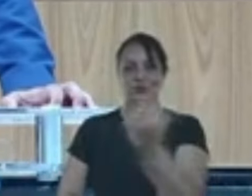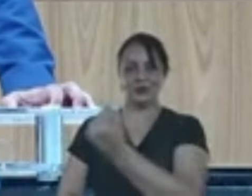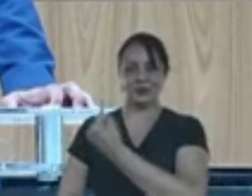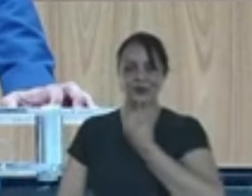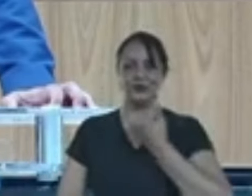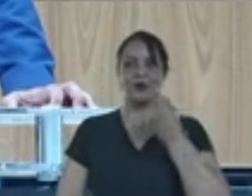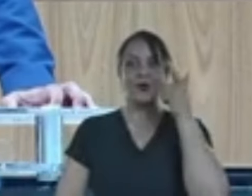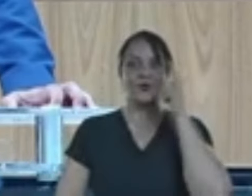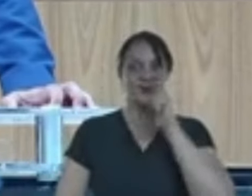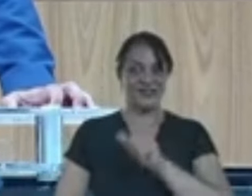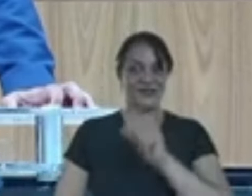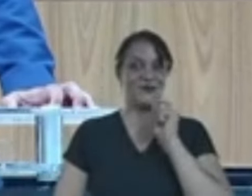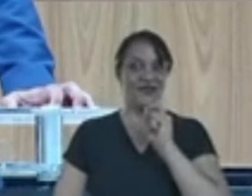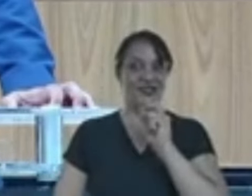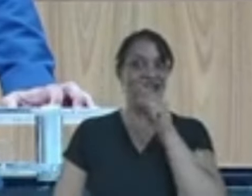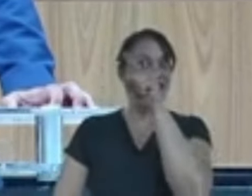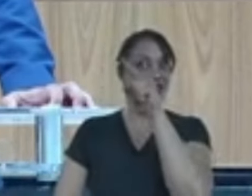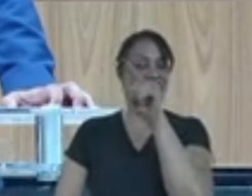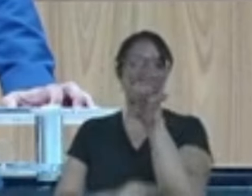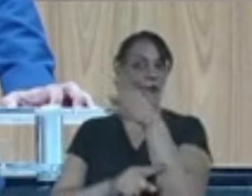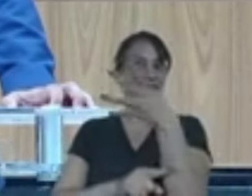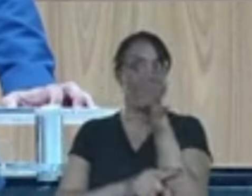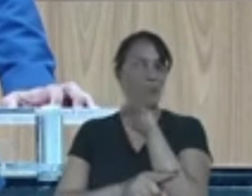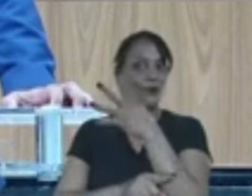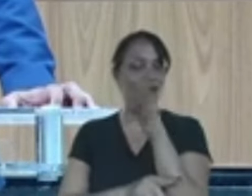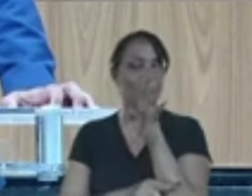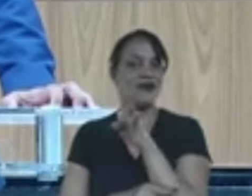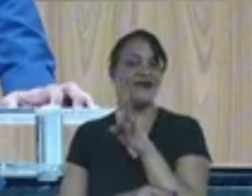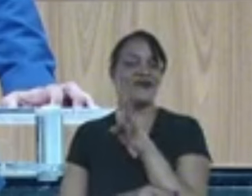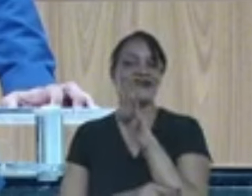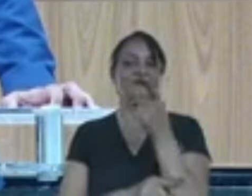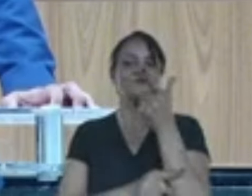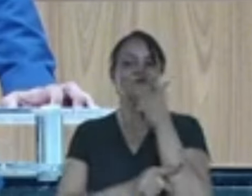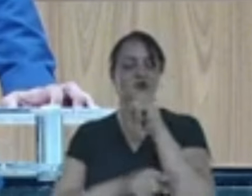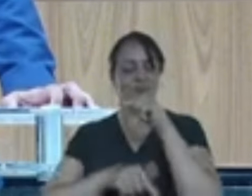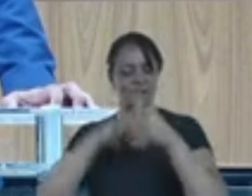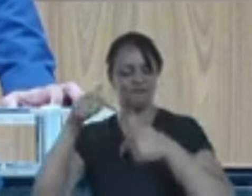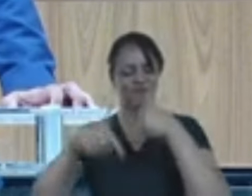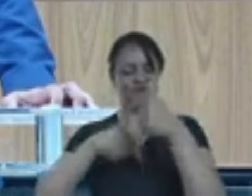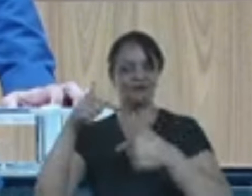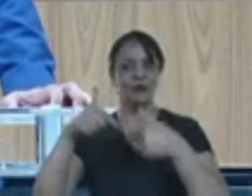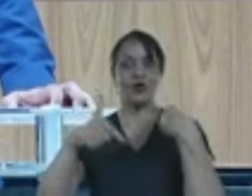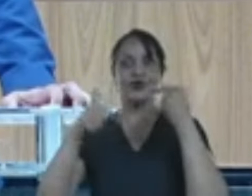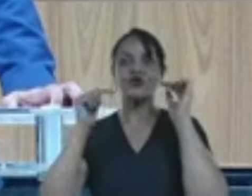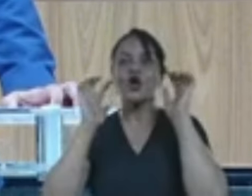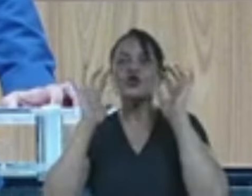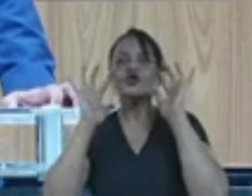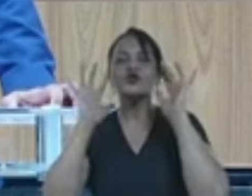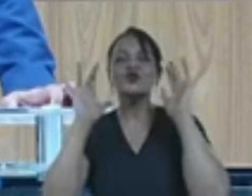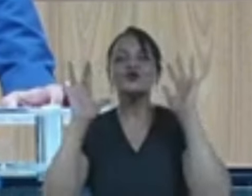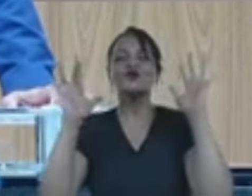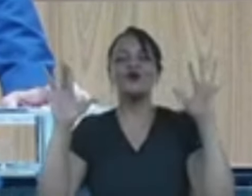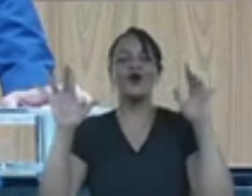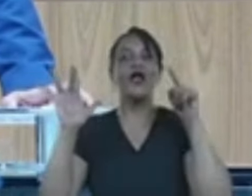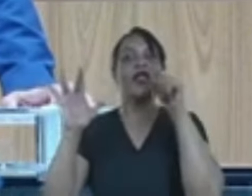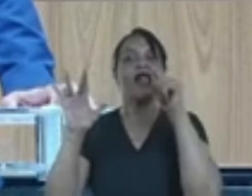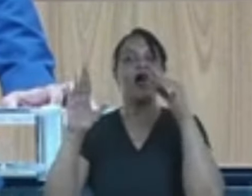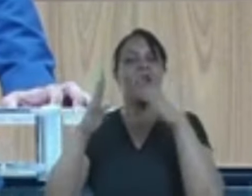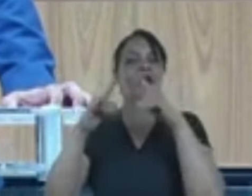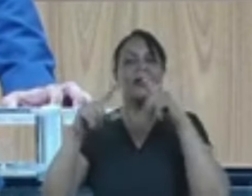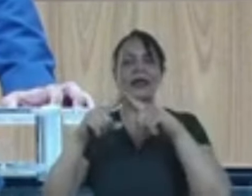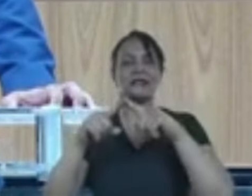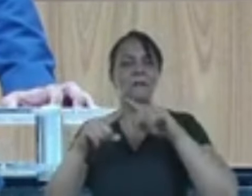Igreja Quadrangular no estado do Maranhão. A gente sonha em sermos uma das igrejas mais fortes do estado.